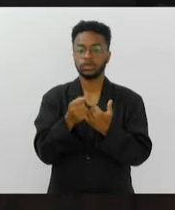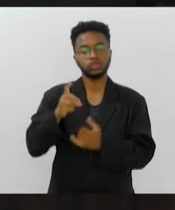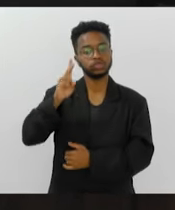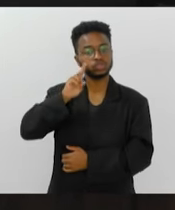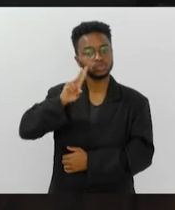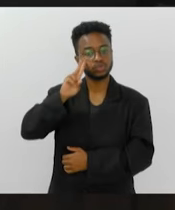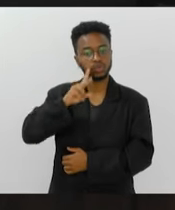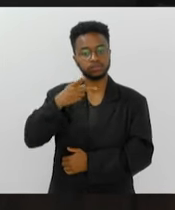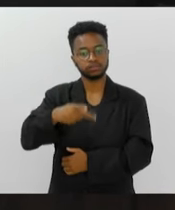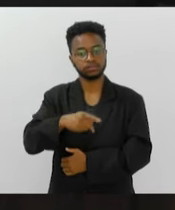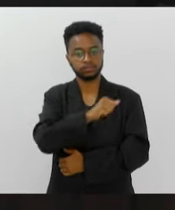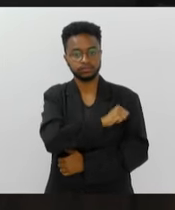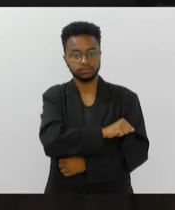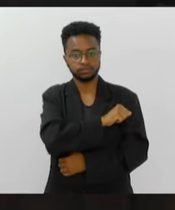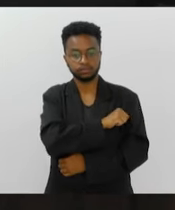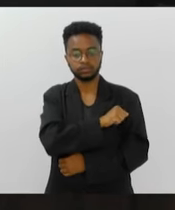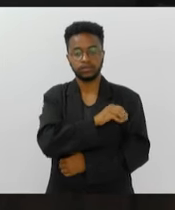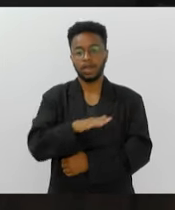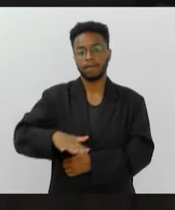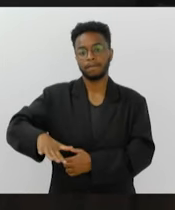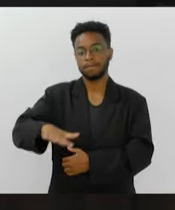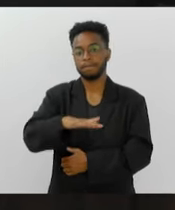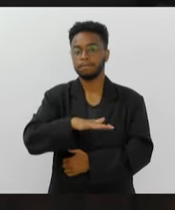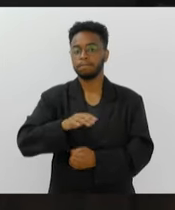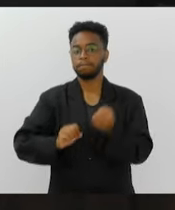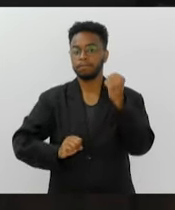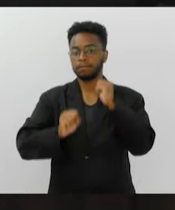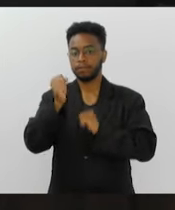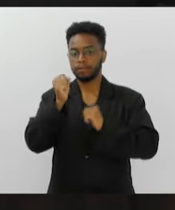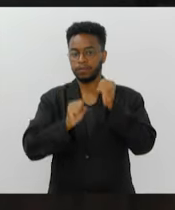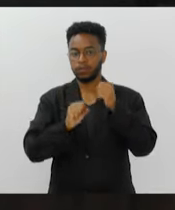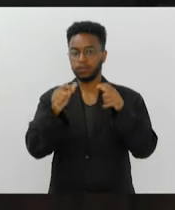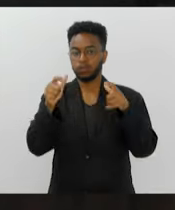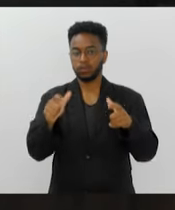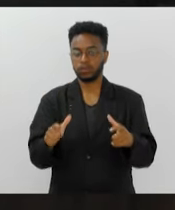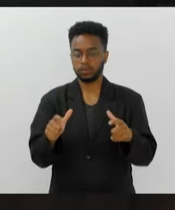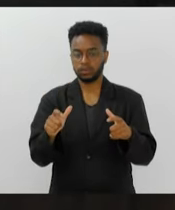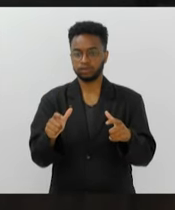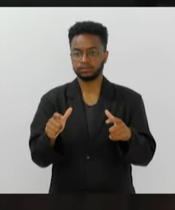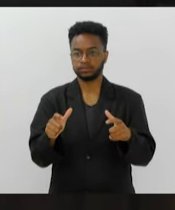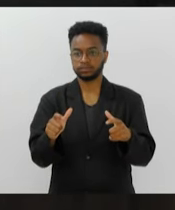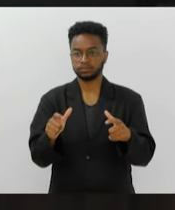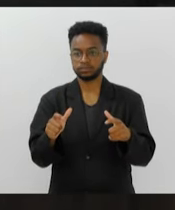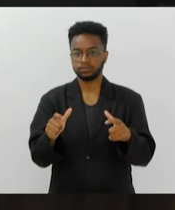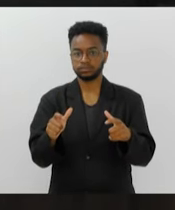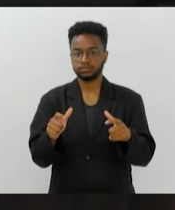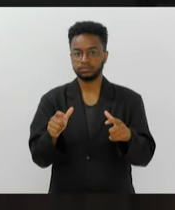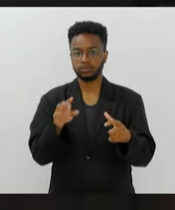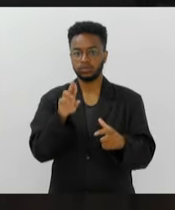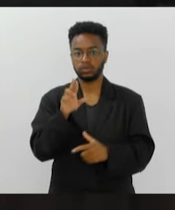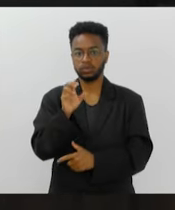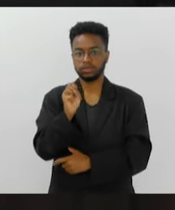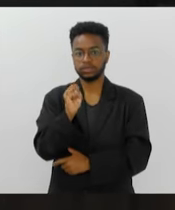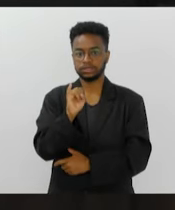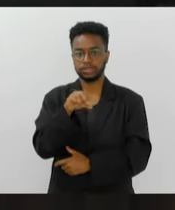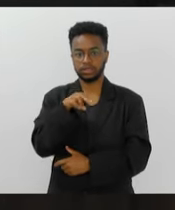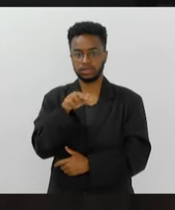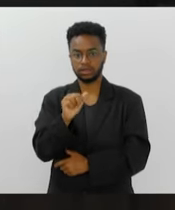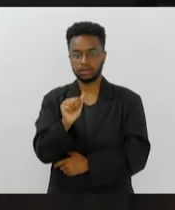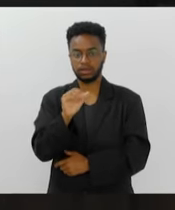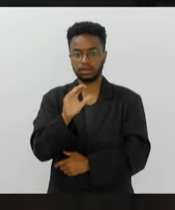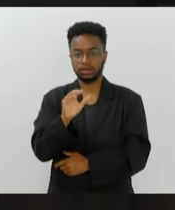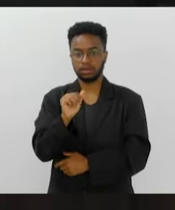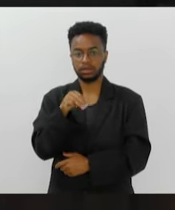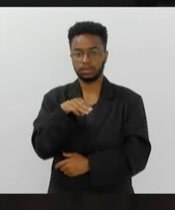Rio de Janeiro do parque industrial situado na companhia Usina cambaíba e d outras